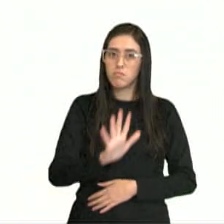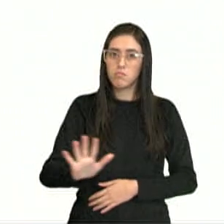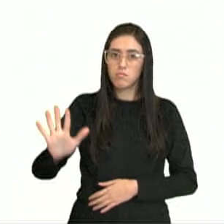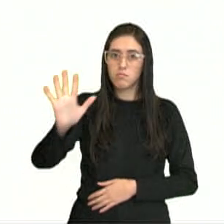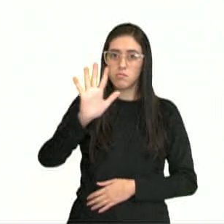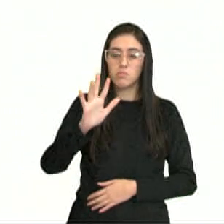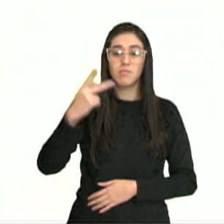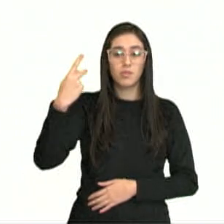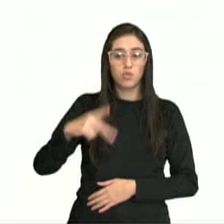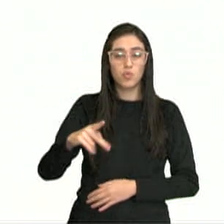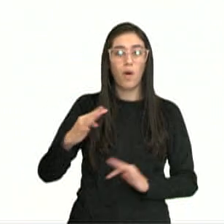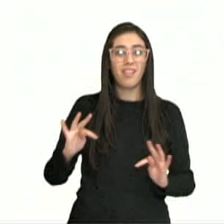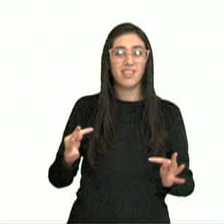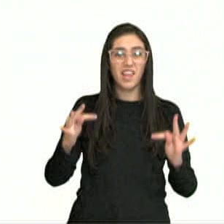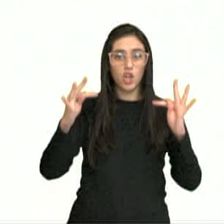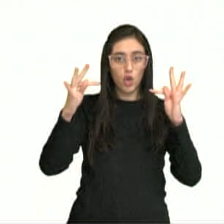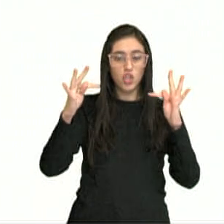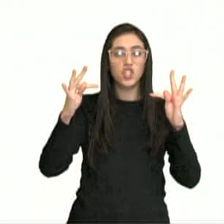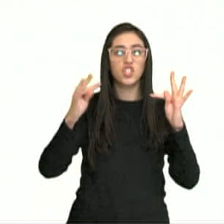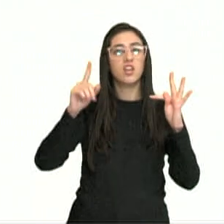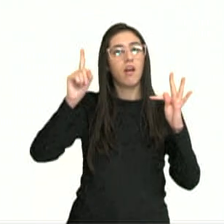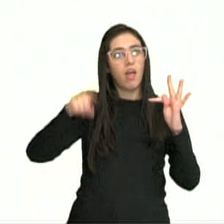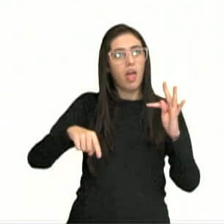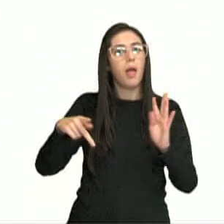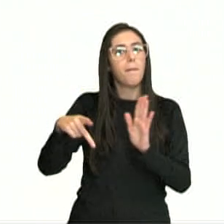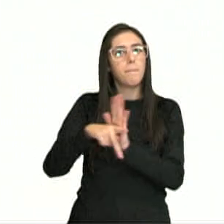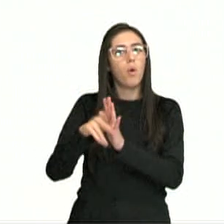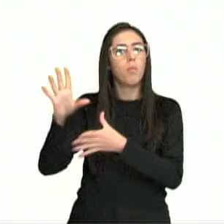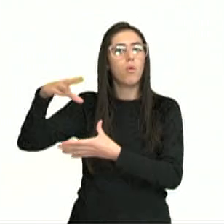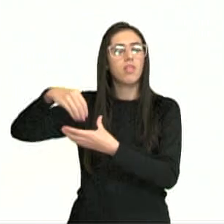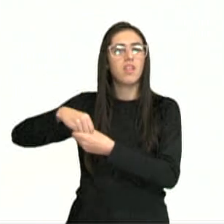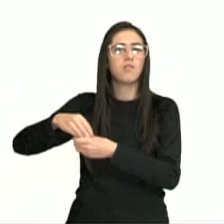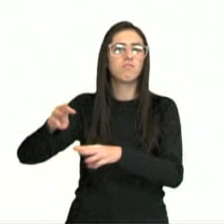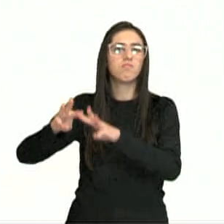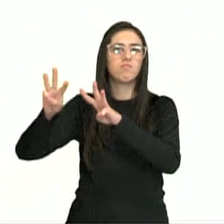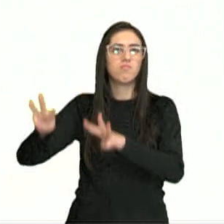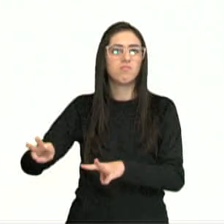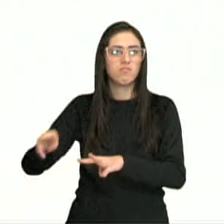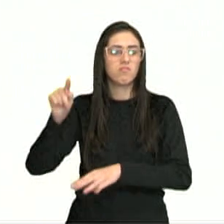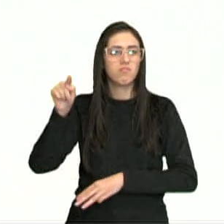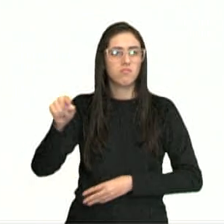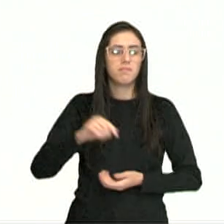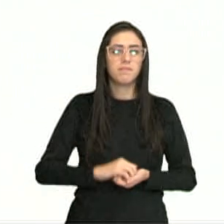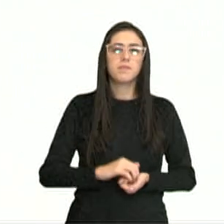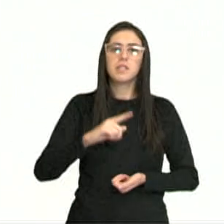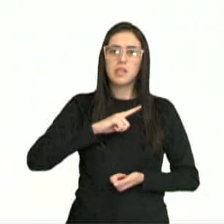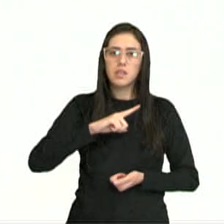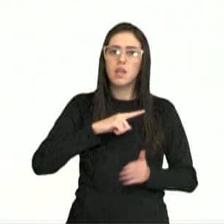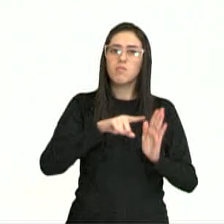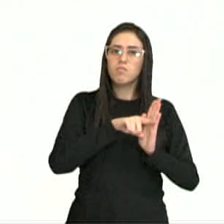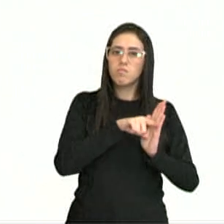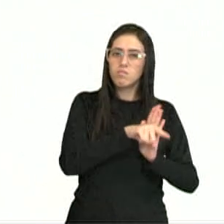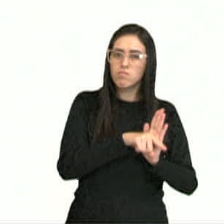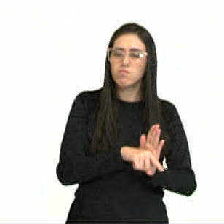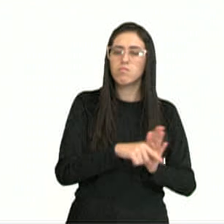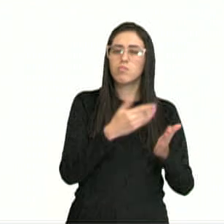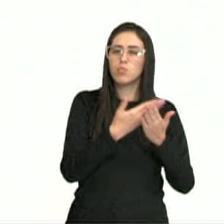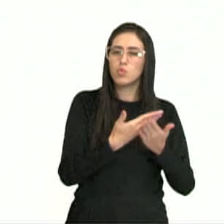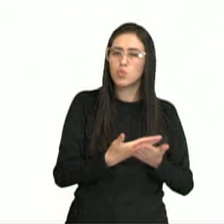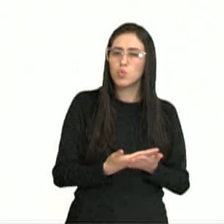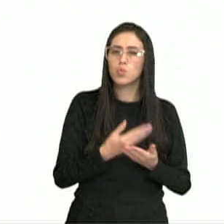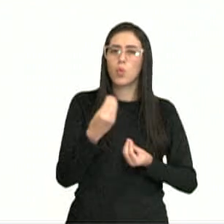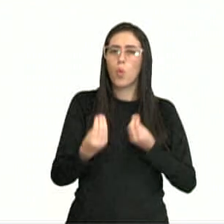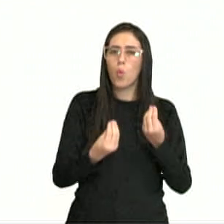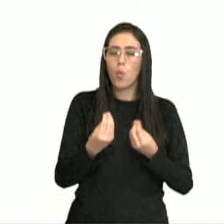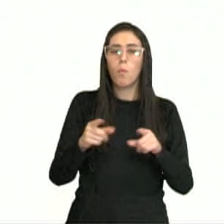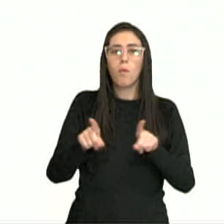produção 100% desenvolvida na UFPR, fruto de pesquisas realizadas com